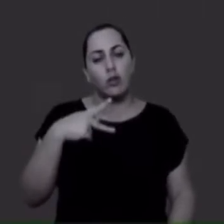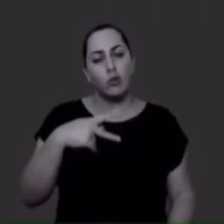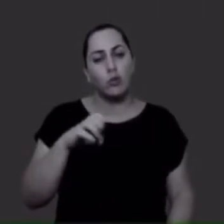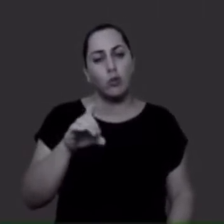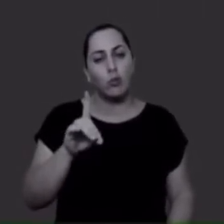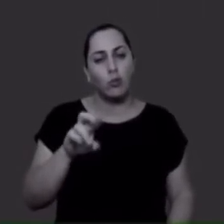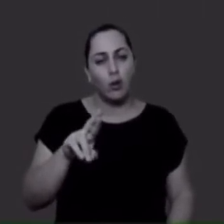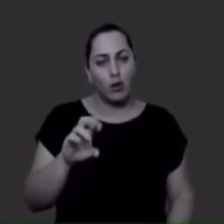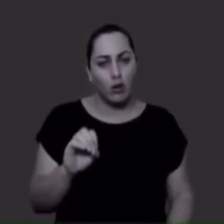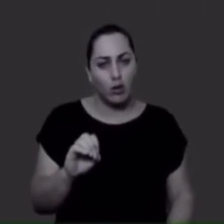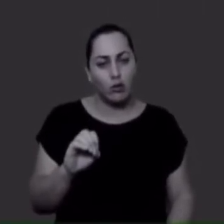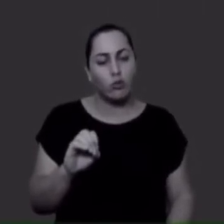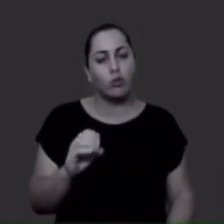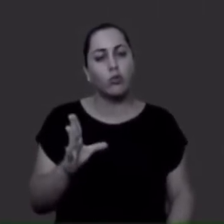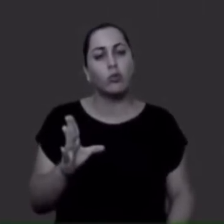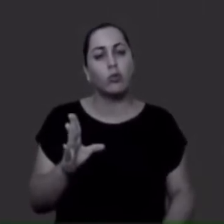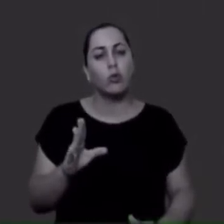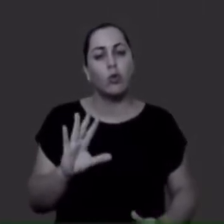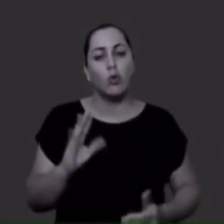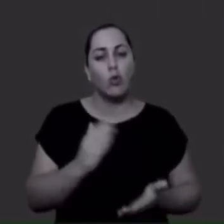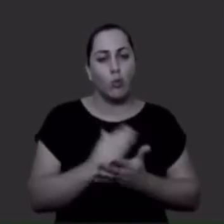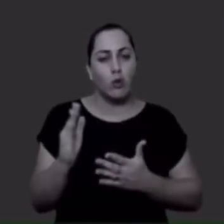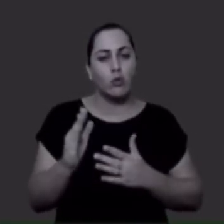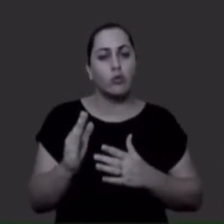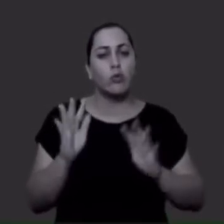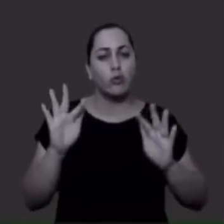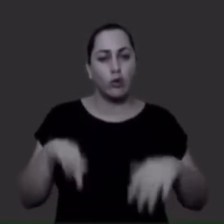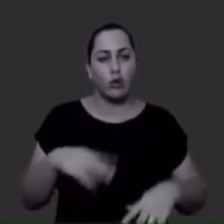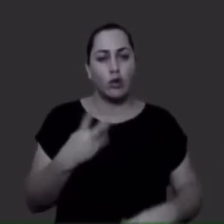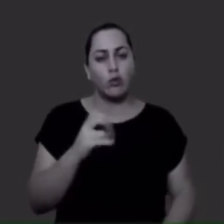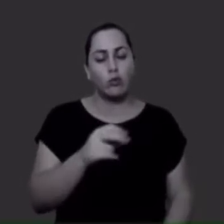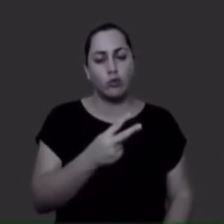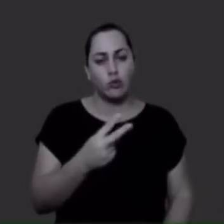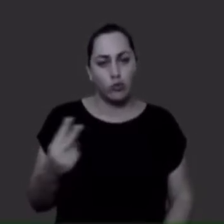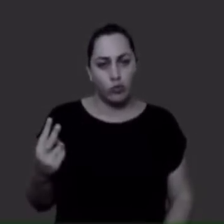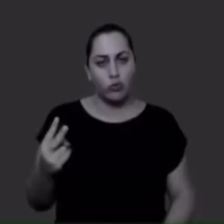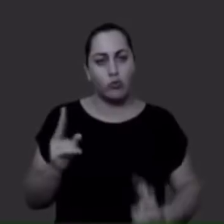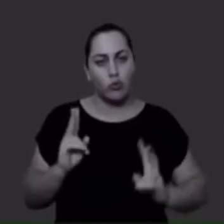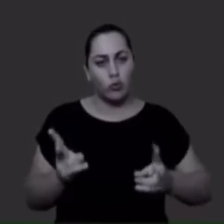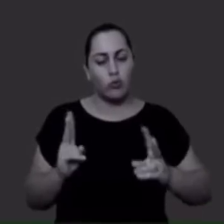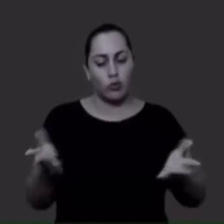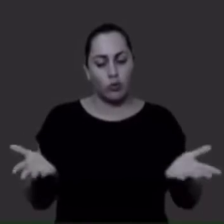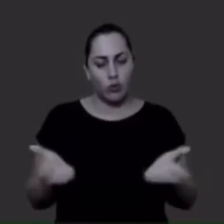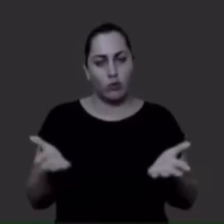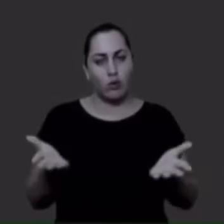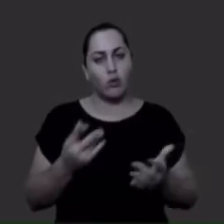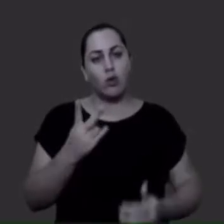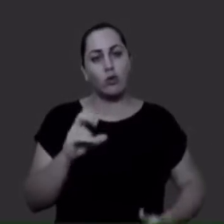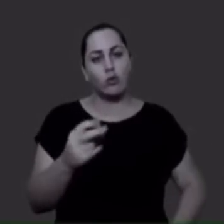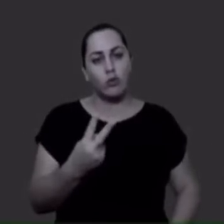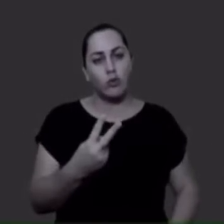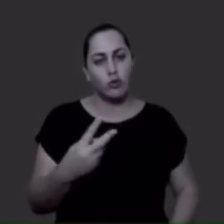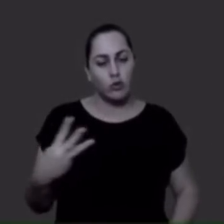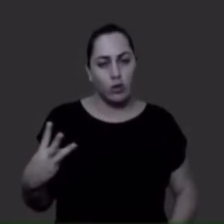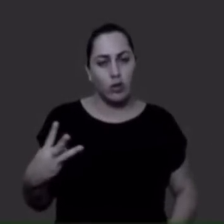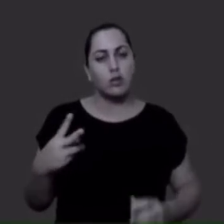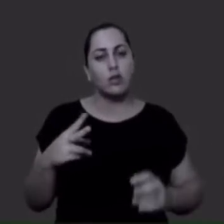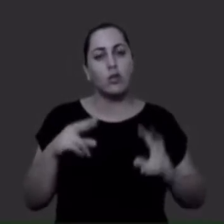que aconteceu no final do ano passado, dando continuidade já nesse ano e tema tocado na reunião,